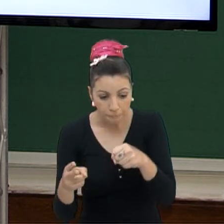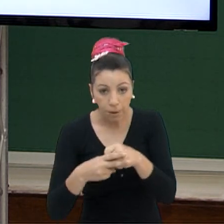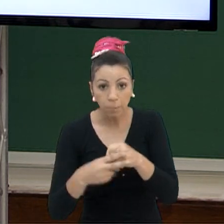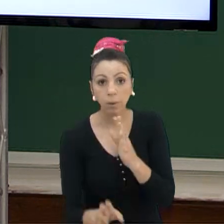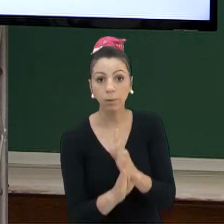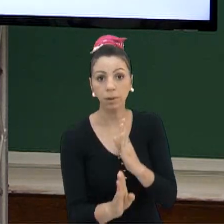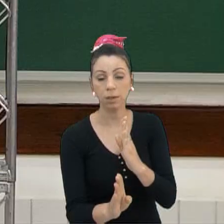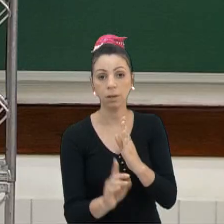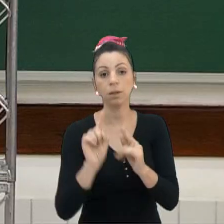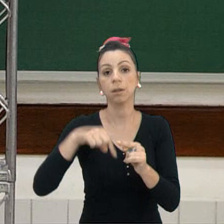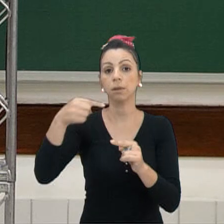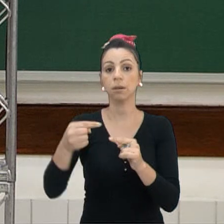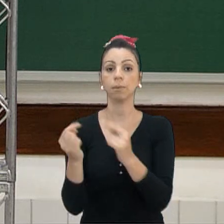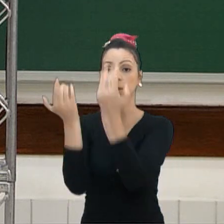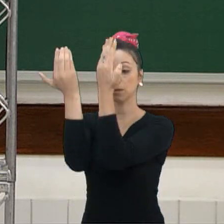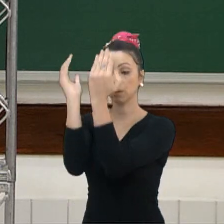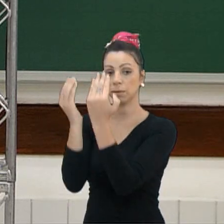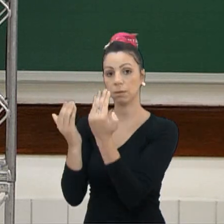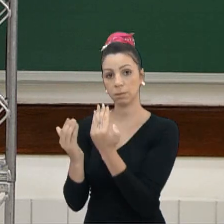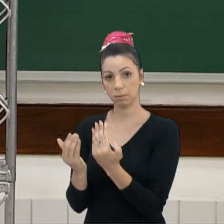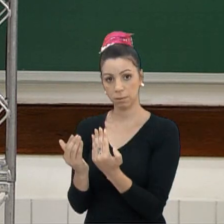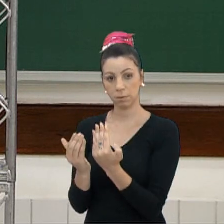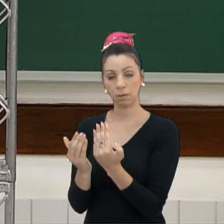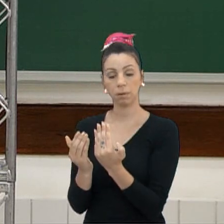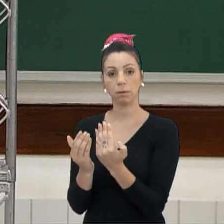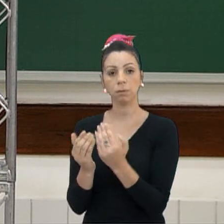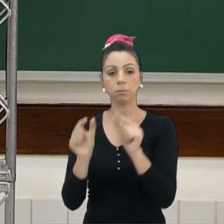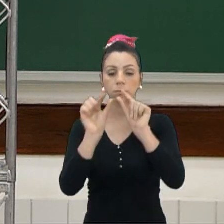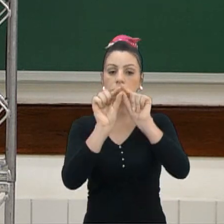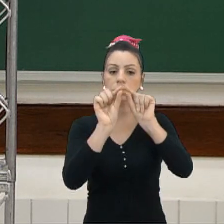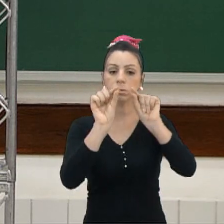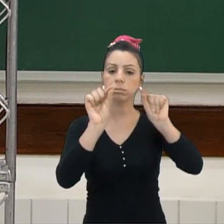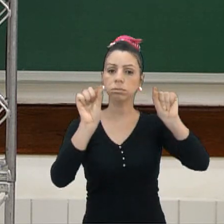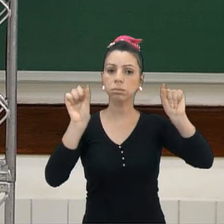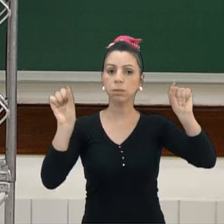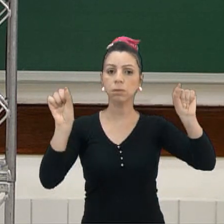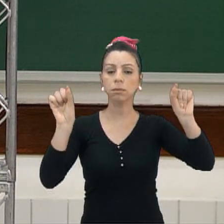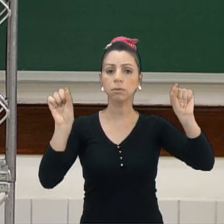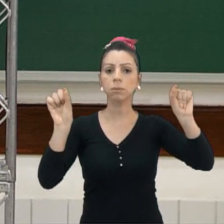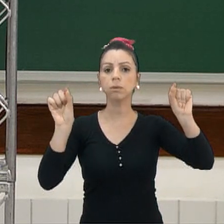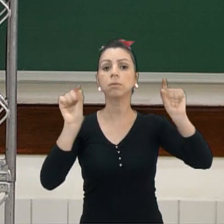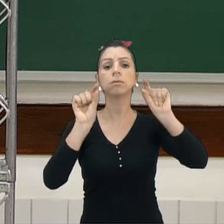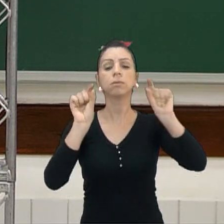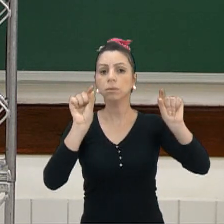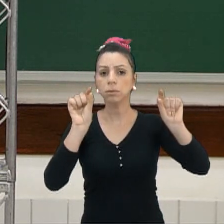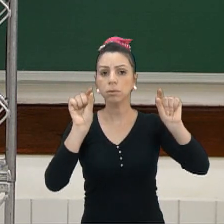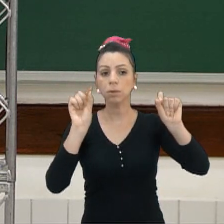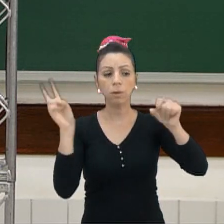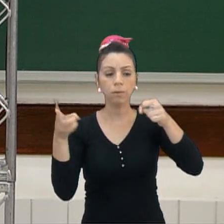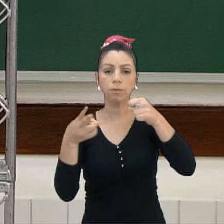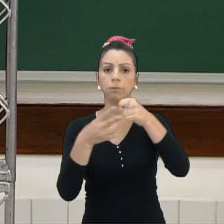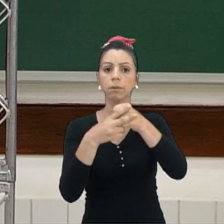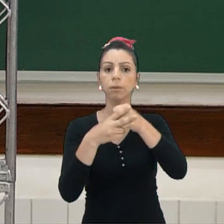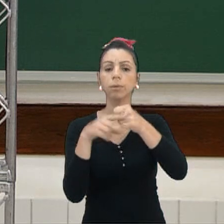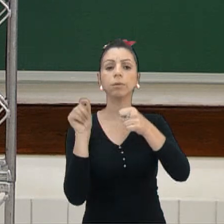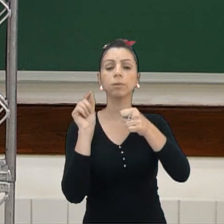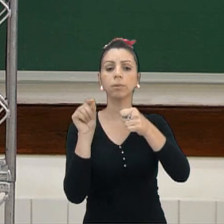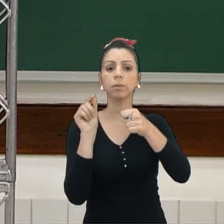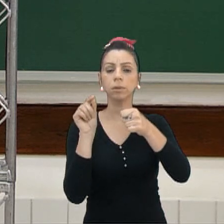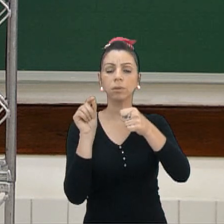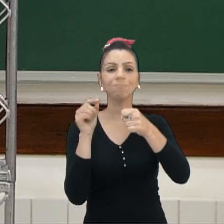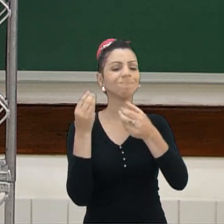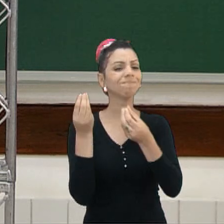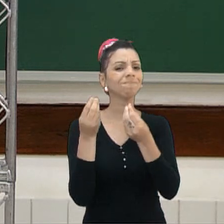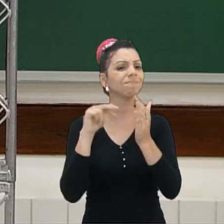vou analisar ali naquele meu verso, no meu verso, o verbo está passando qual